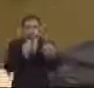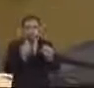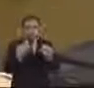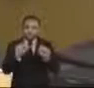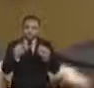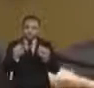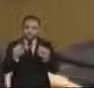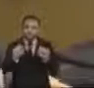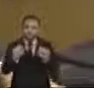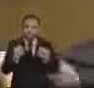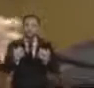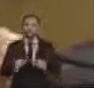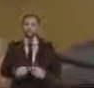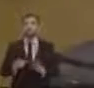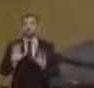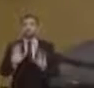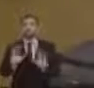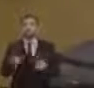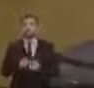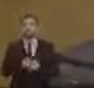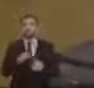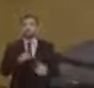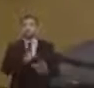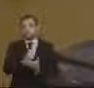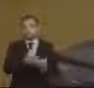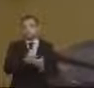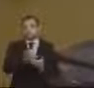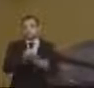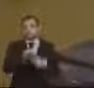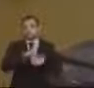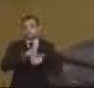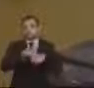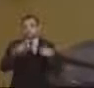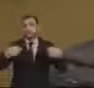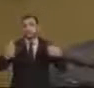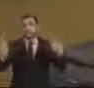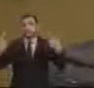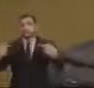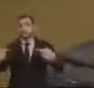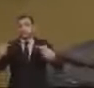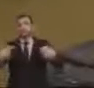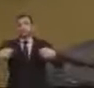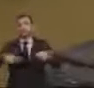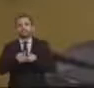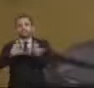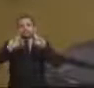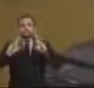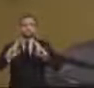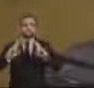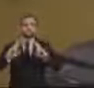pesquisada, pode ser feito qualquer análise, mas existe também o princípio do contraditório. O princípio deve ser respeitado